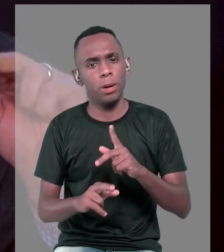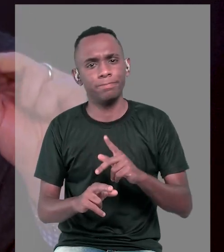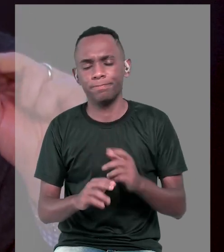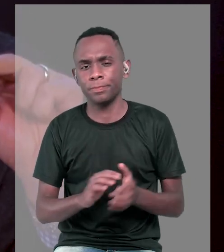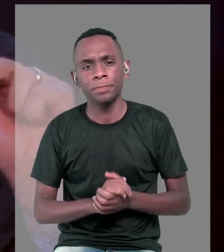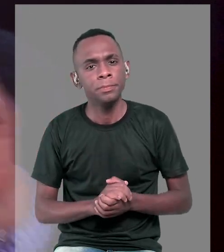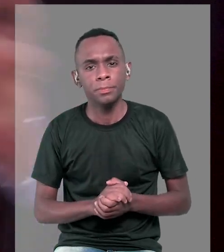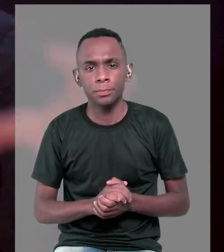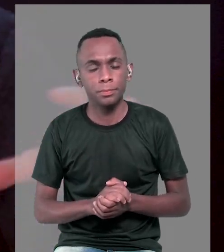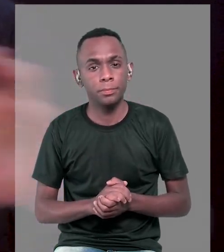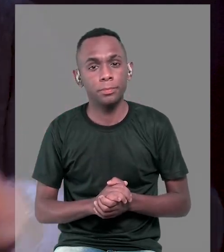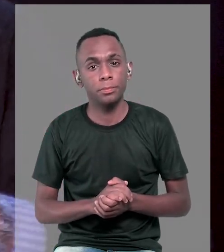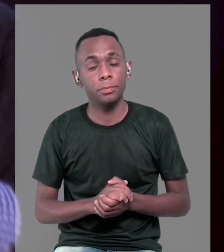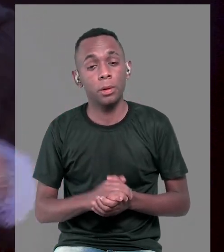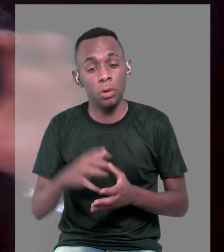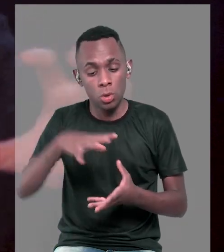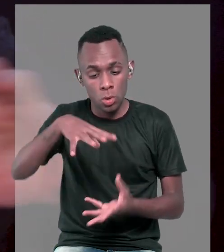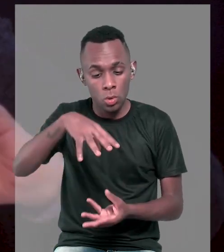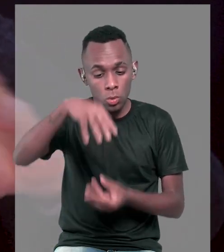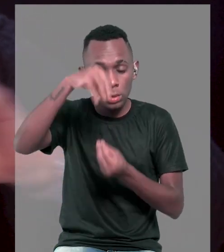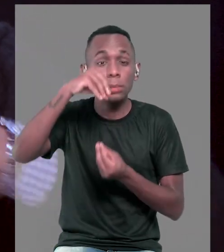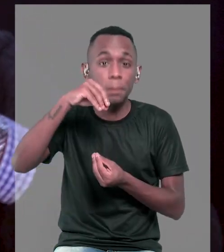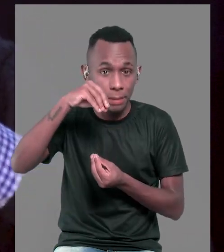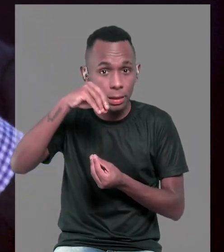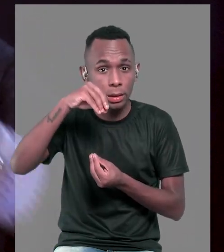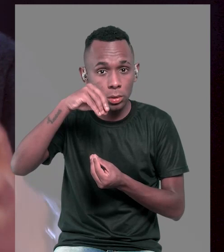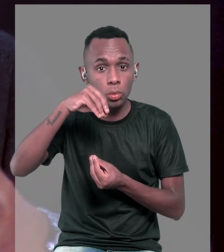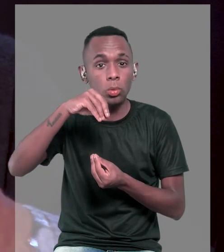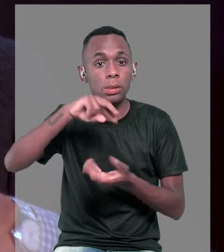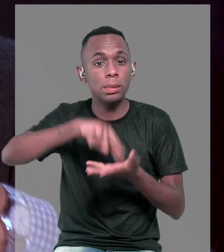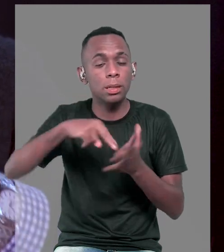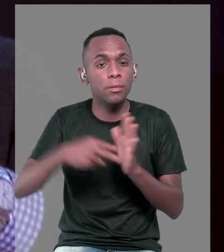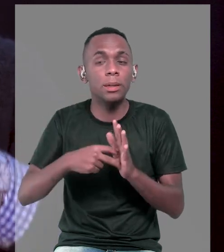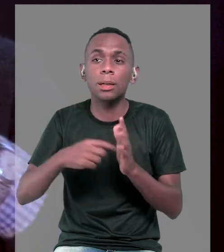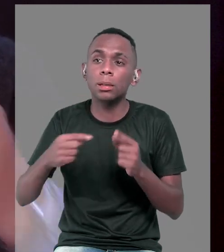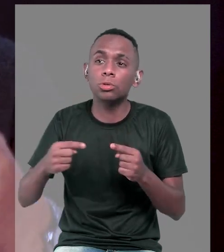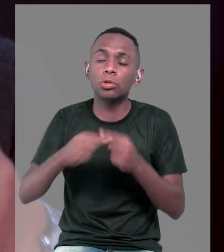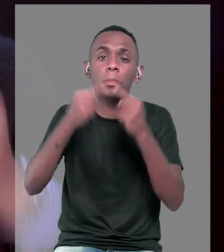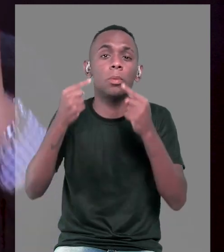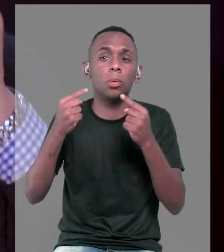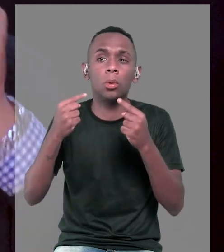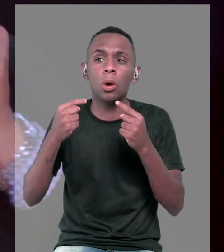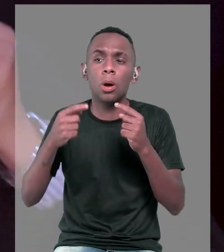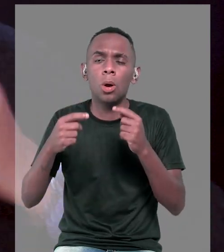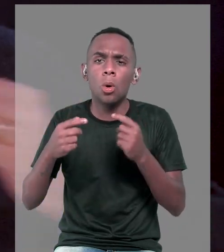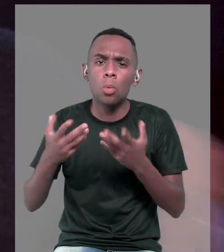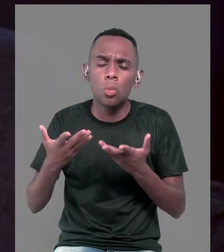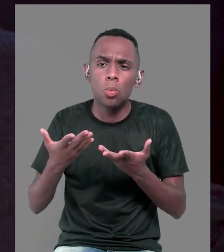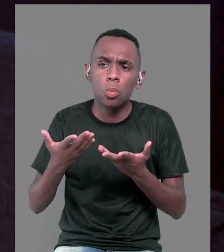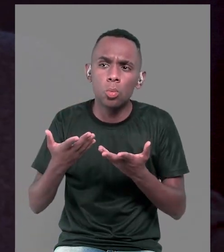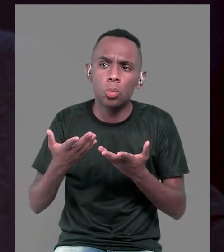isso. Espírito, a palavra, tem a ver com sopro. Um sopro de vida, um sopro